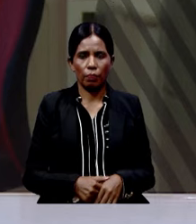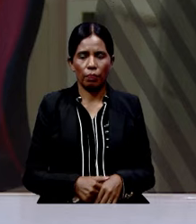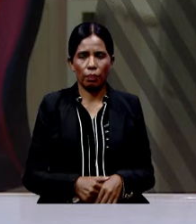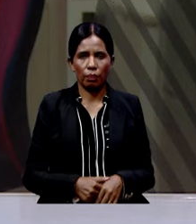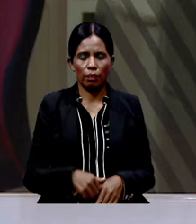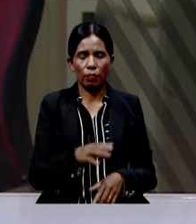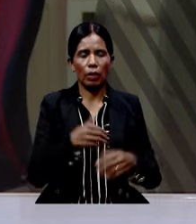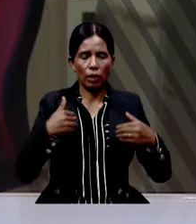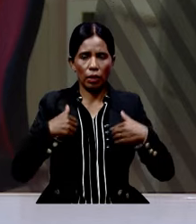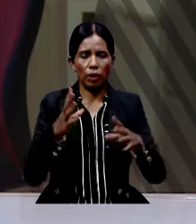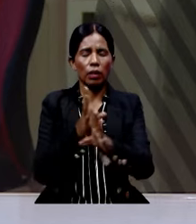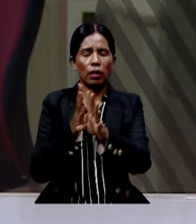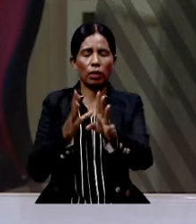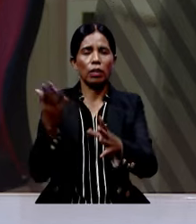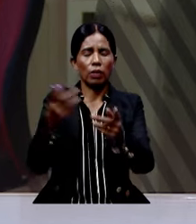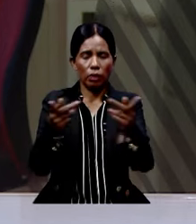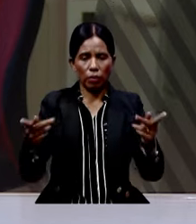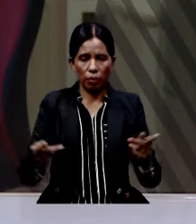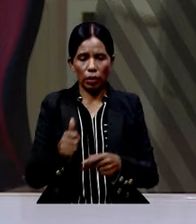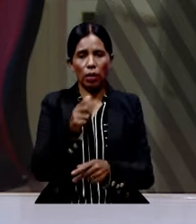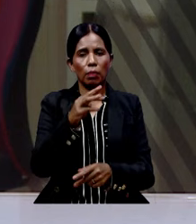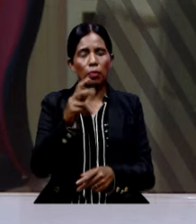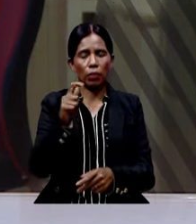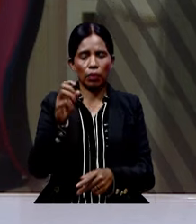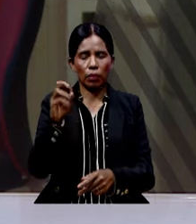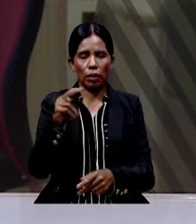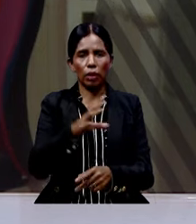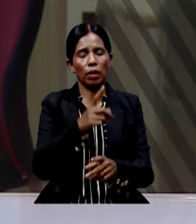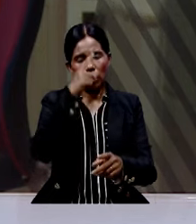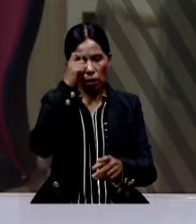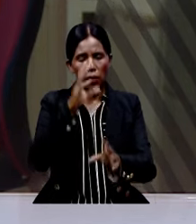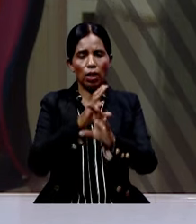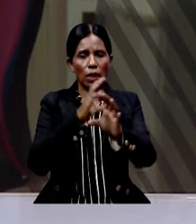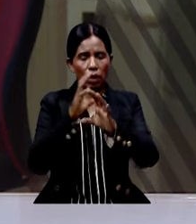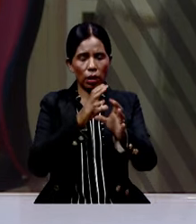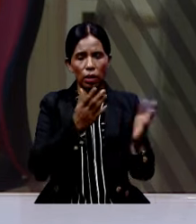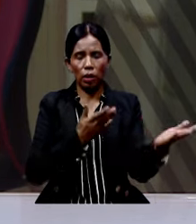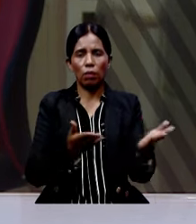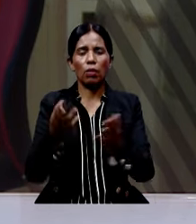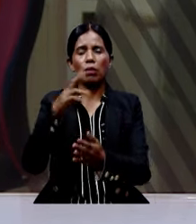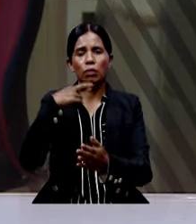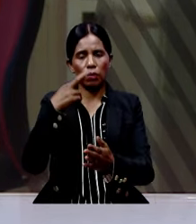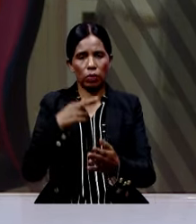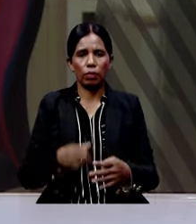Moso engrafamento e a área a metilaran a mutem, tamba camioneta forma rodi tula fos e armazém.